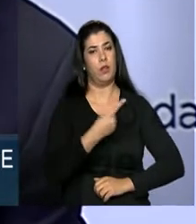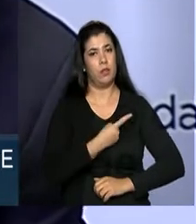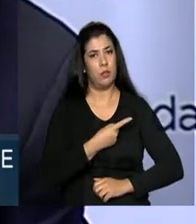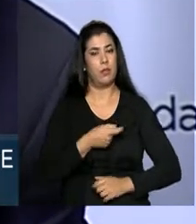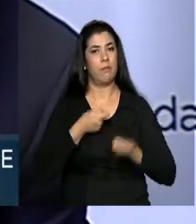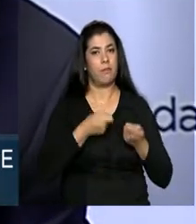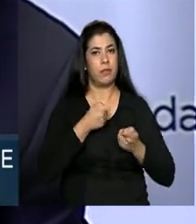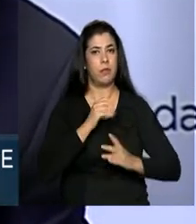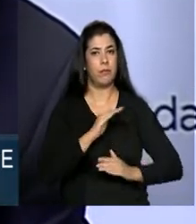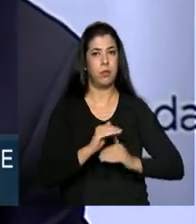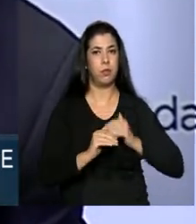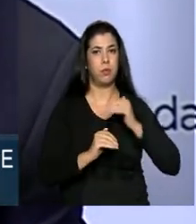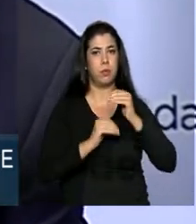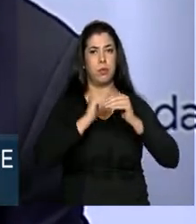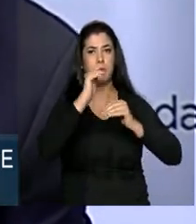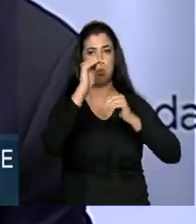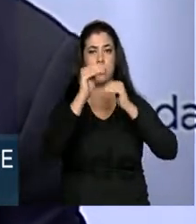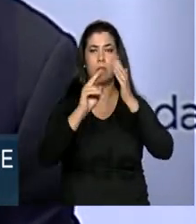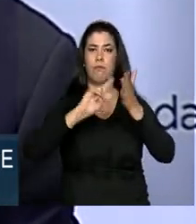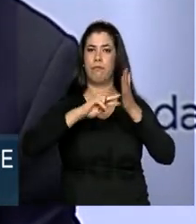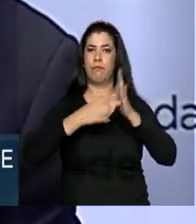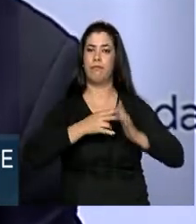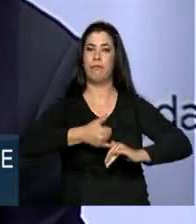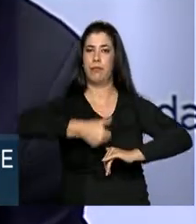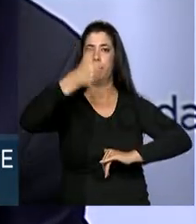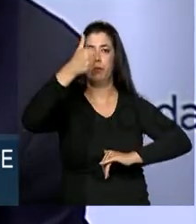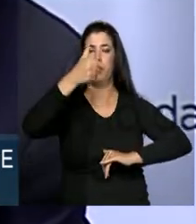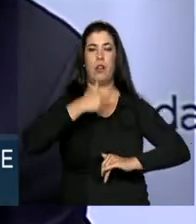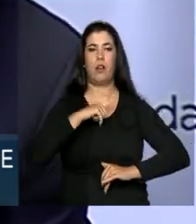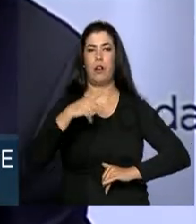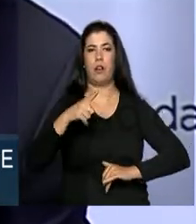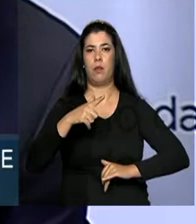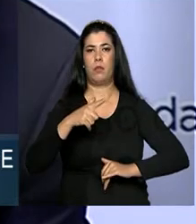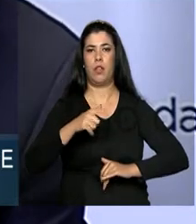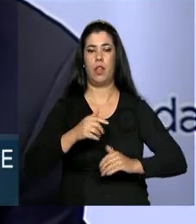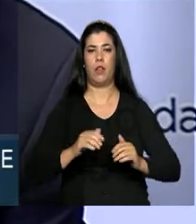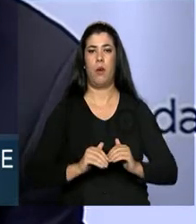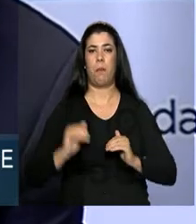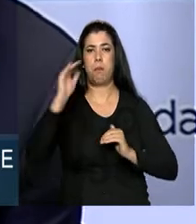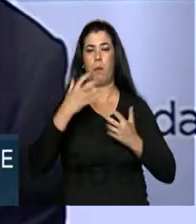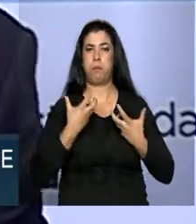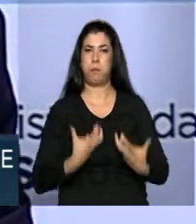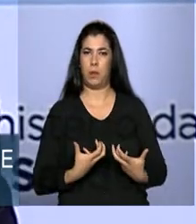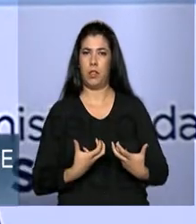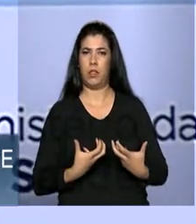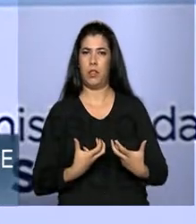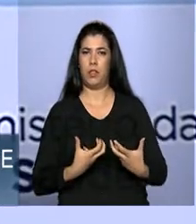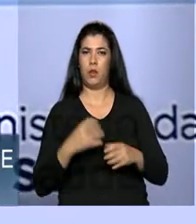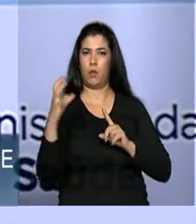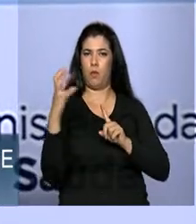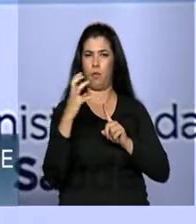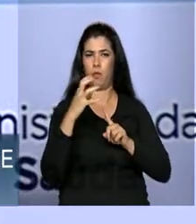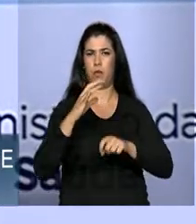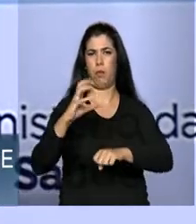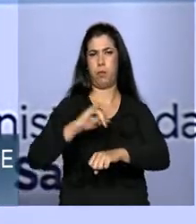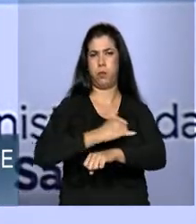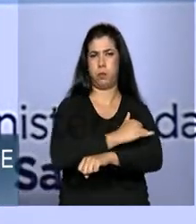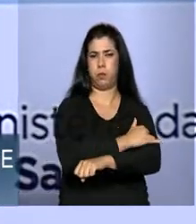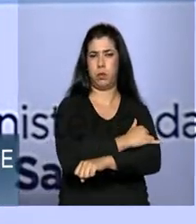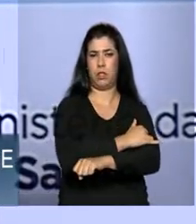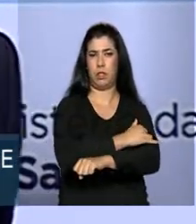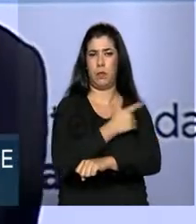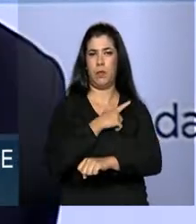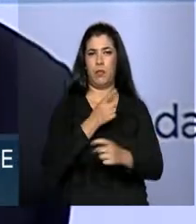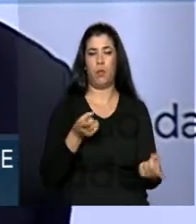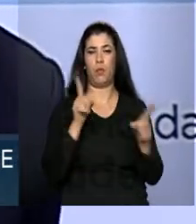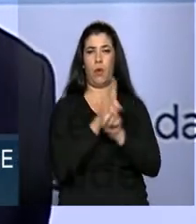maneira significativa. Nós não temos no sobrepeso o mesmo impacto na obesidade, mas também nós não temos nenhuma tendência de